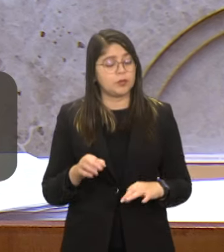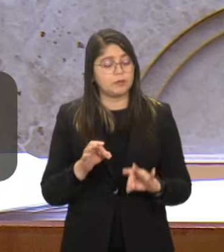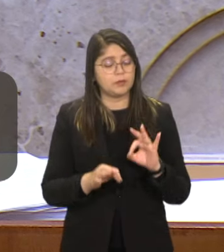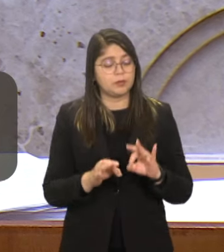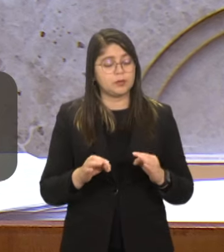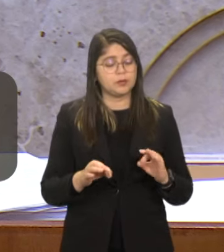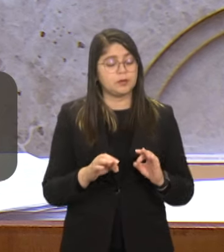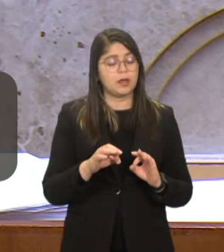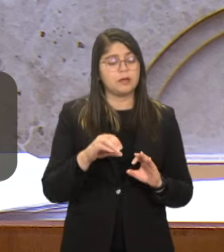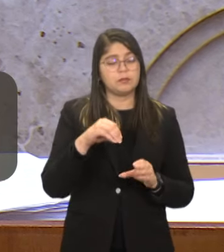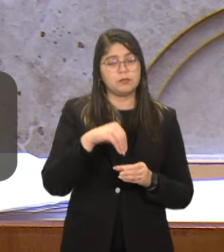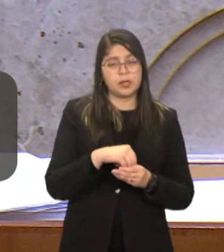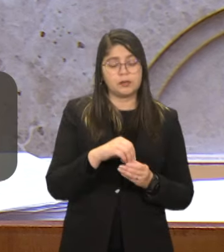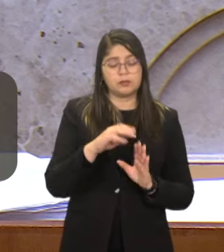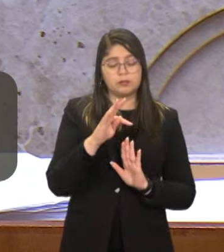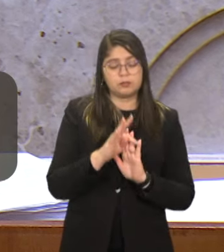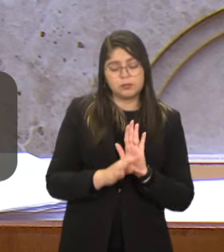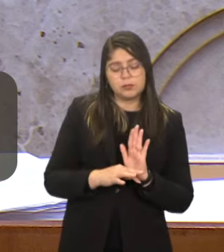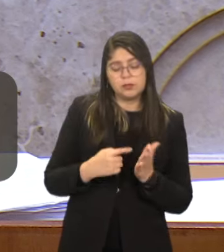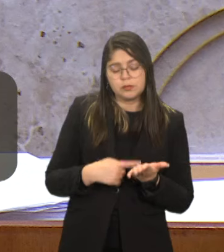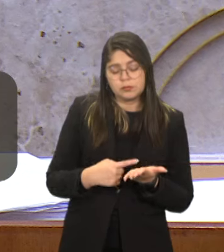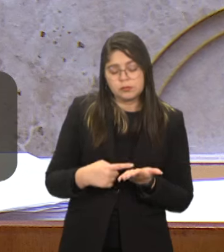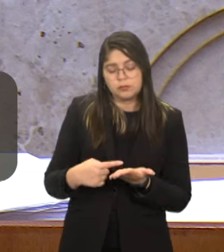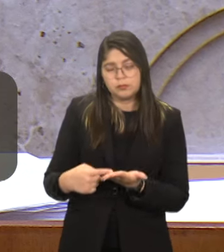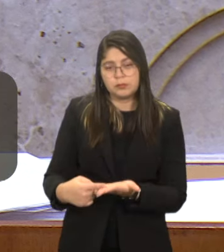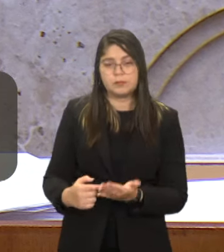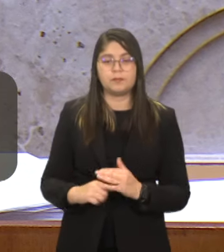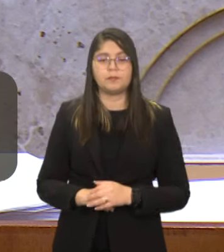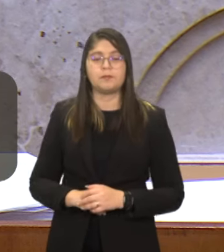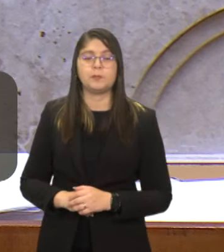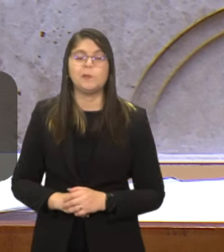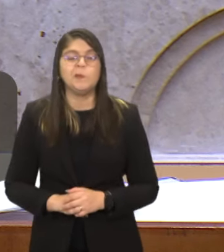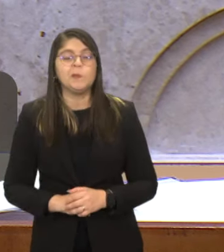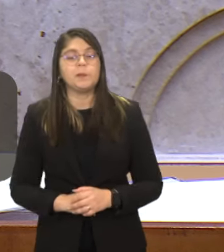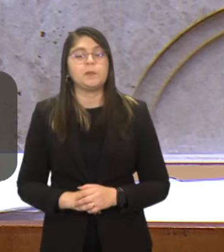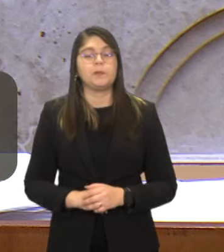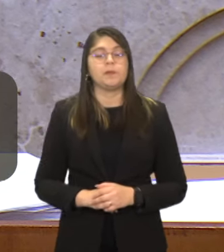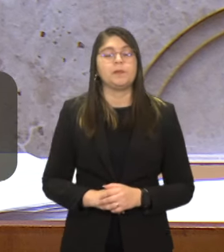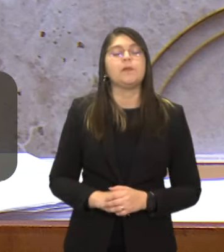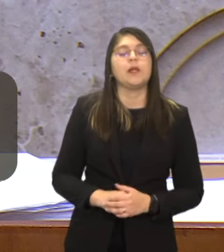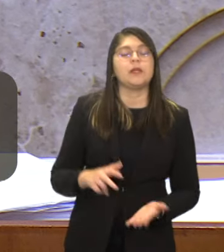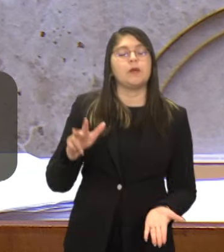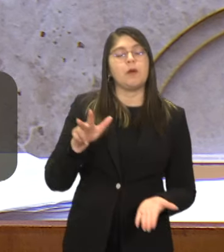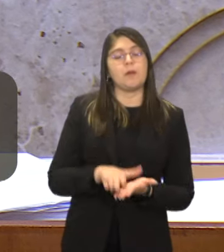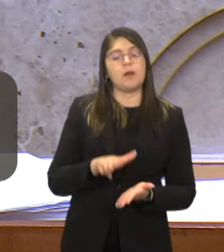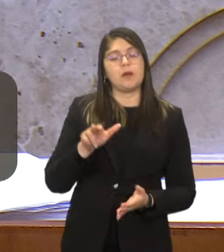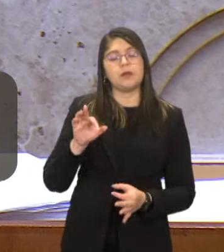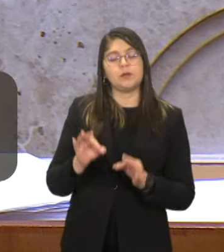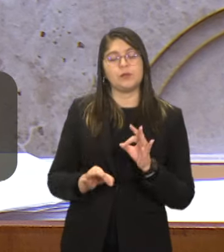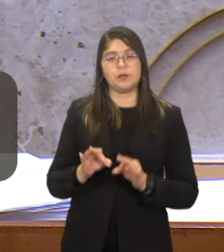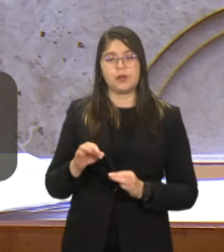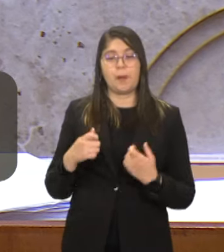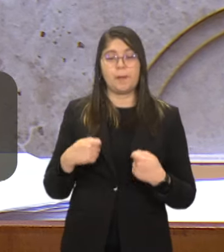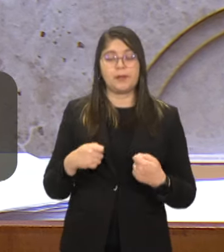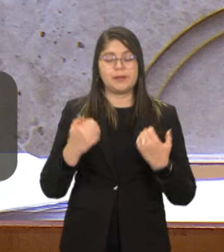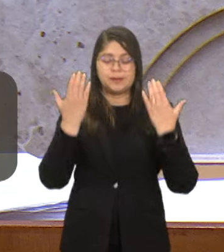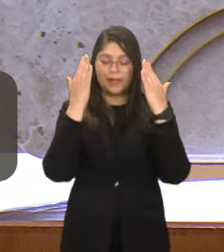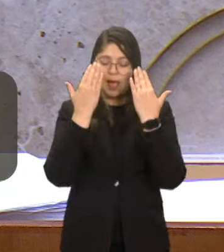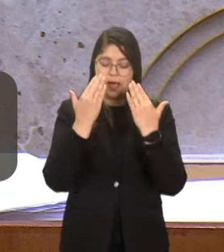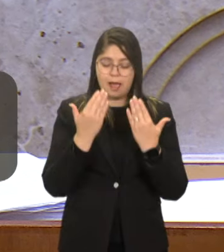e condições. Razões de decidir. A homologação judicial do acordo exige análise de